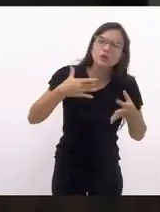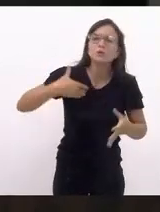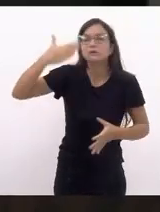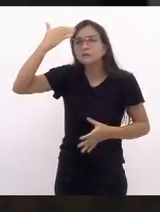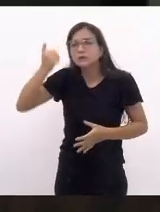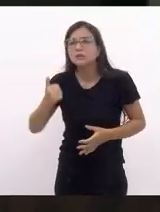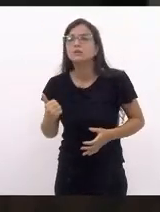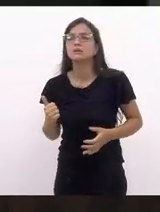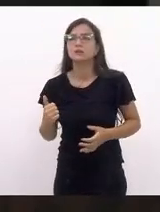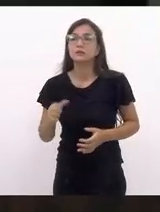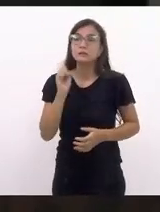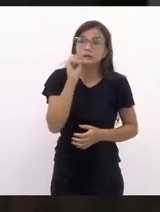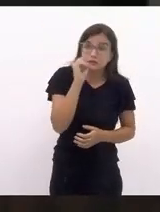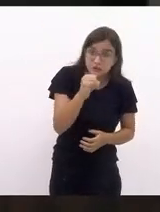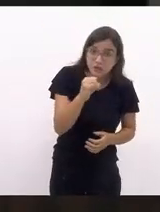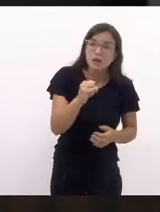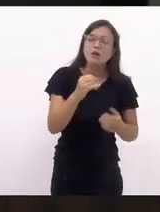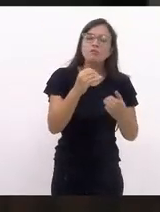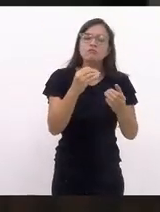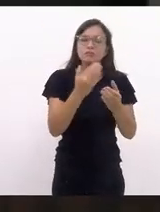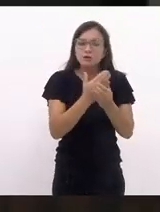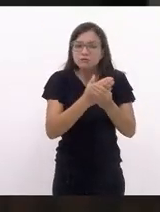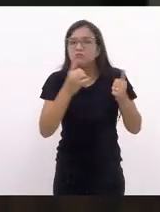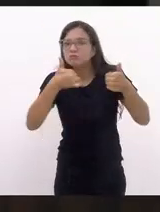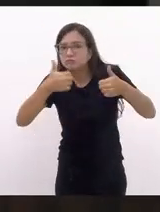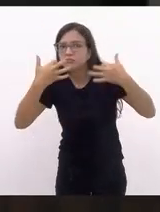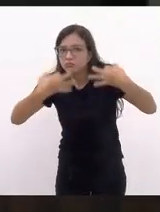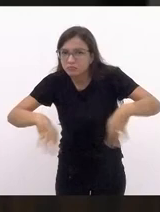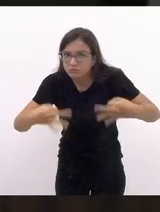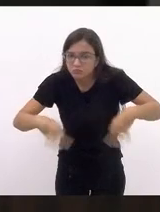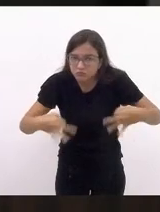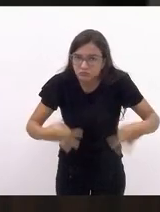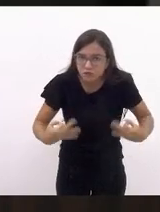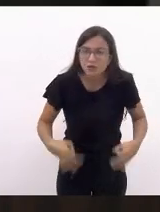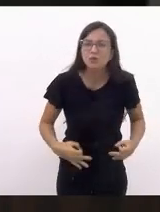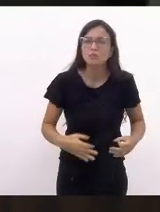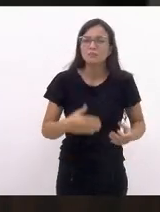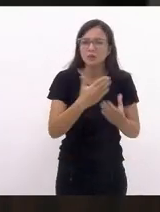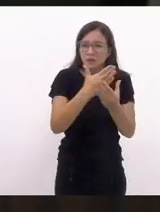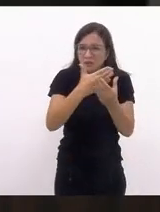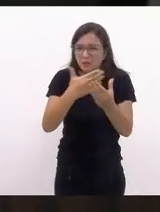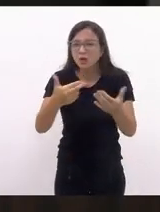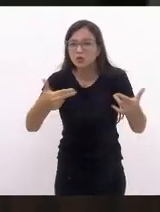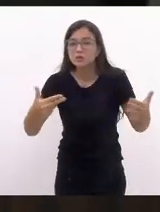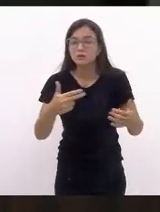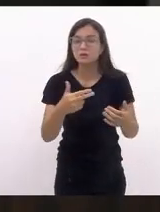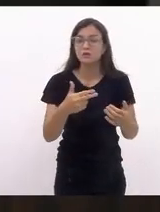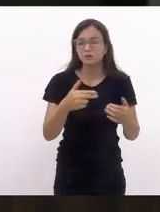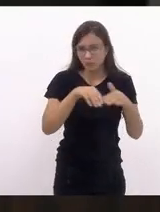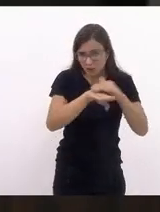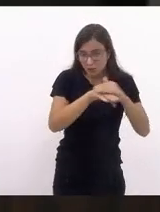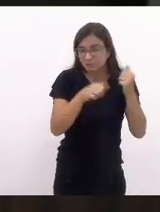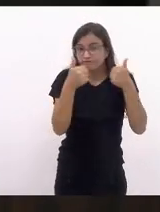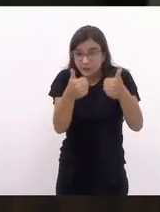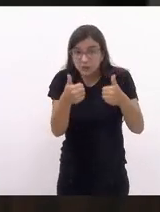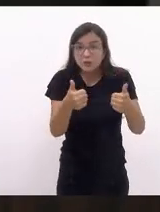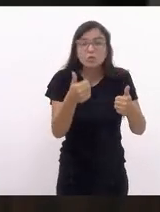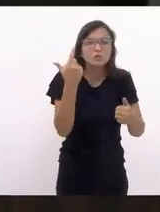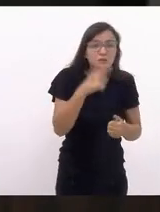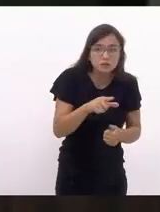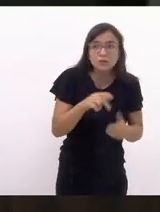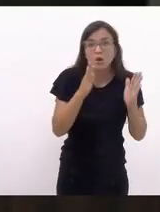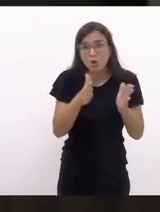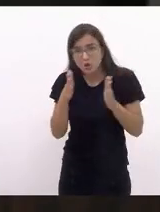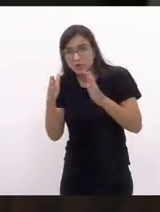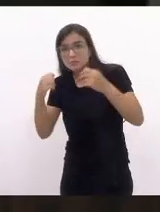excelência tem certeza mil arquivo andar direito lá com a questão da obra cronogramas as prestações de contas nós iremos porque